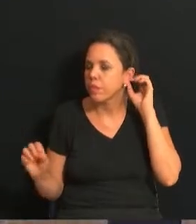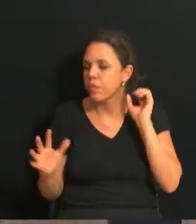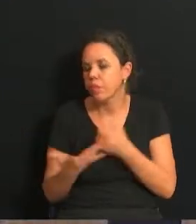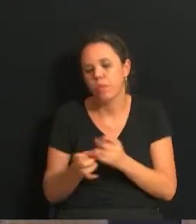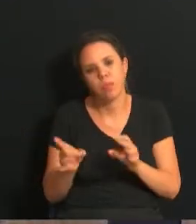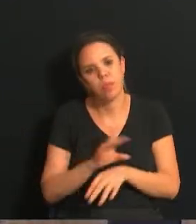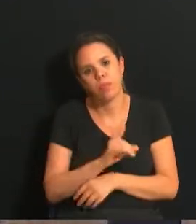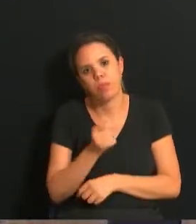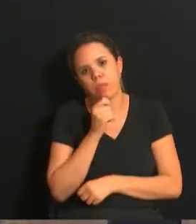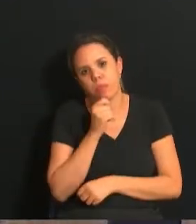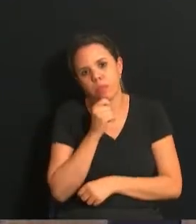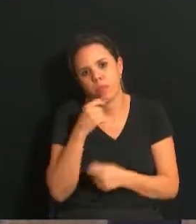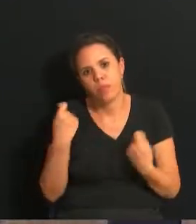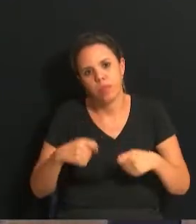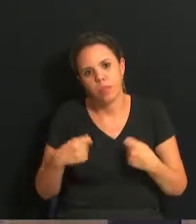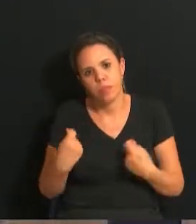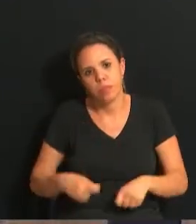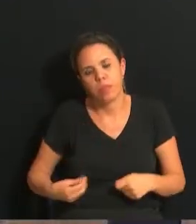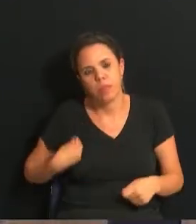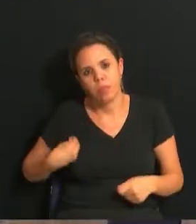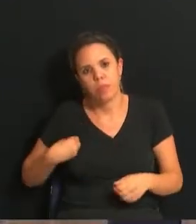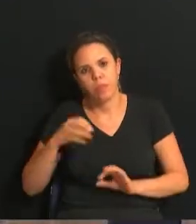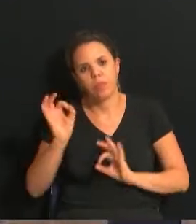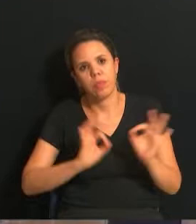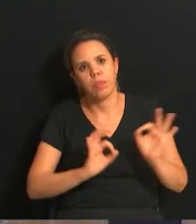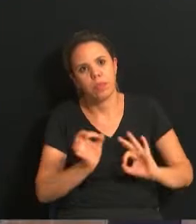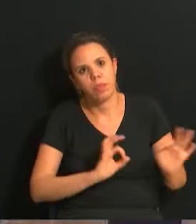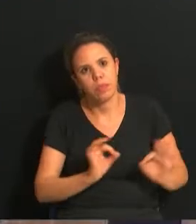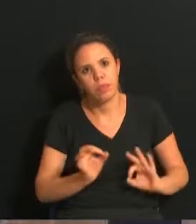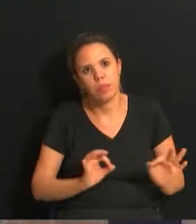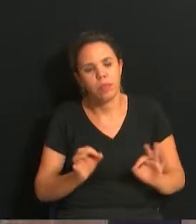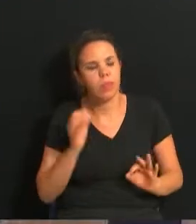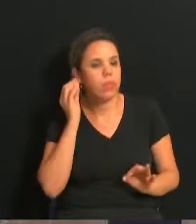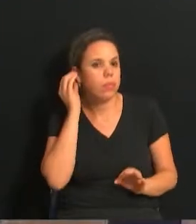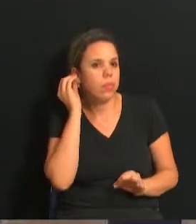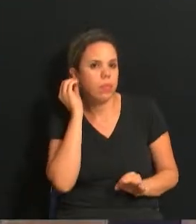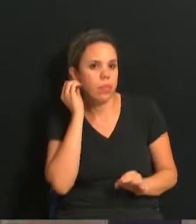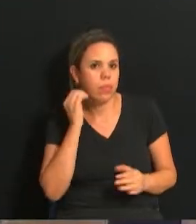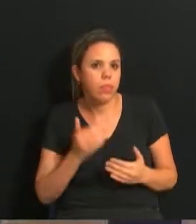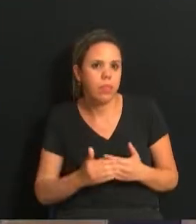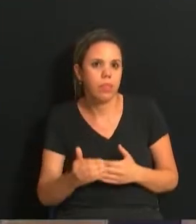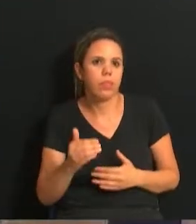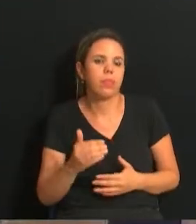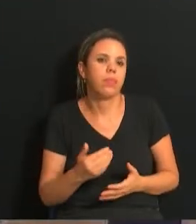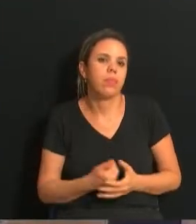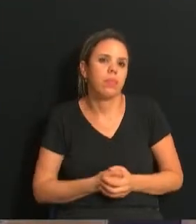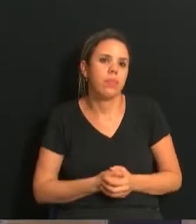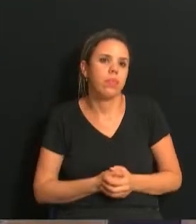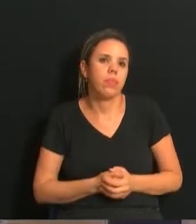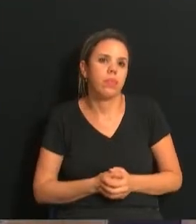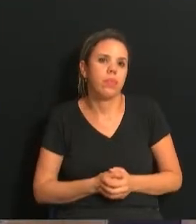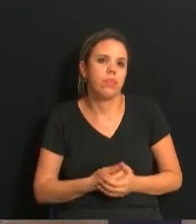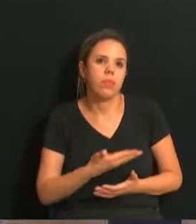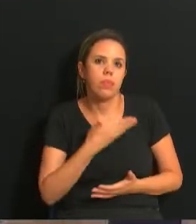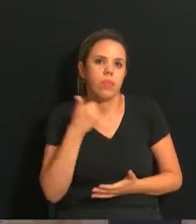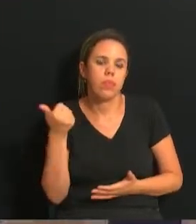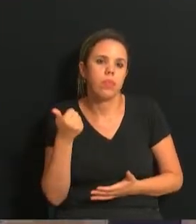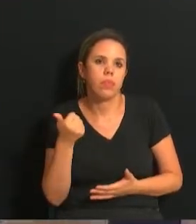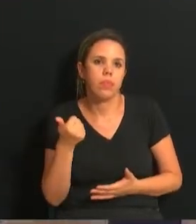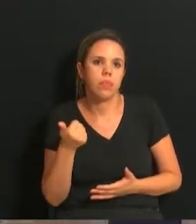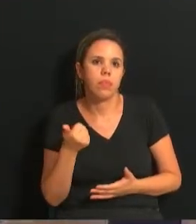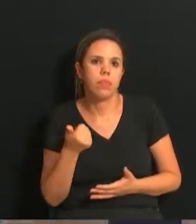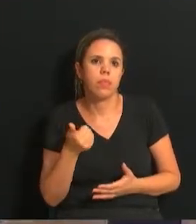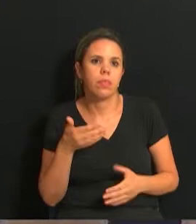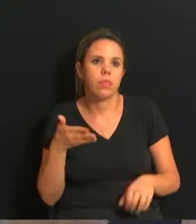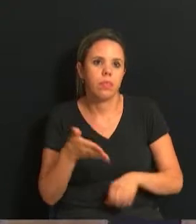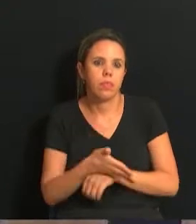terminou. Então, é necessário que nós estejamos preparados e que a gente possa, a partir dessa leitura, aprimorar os canais de